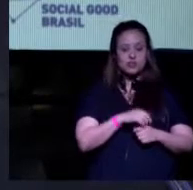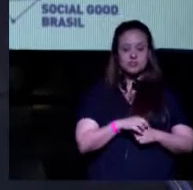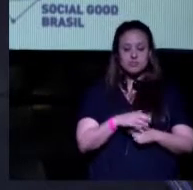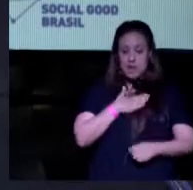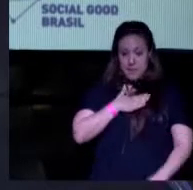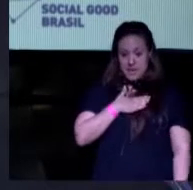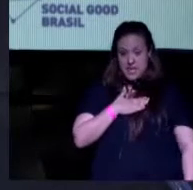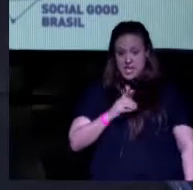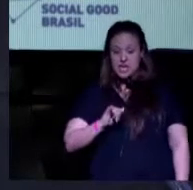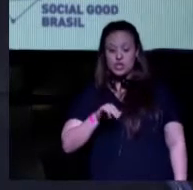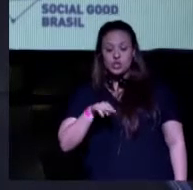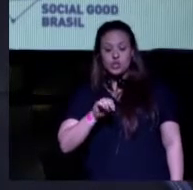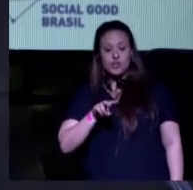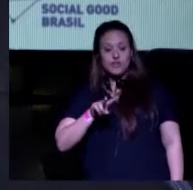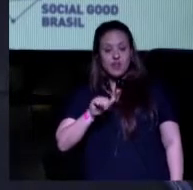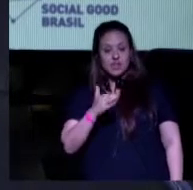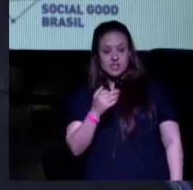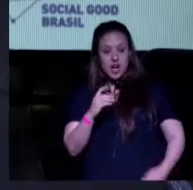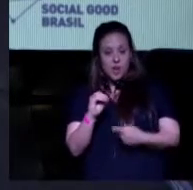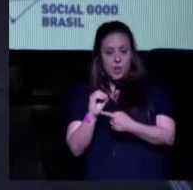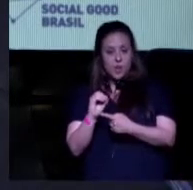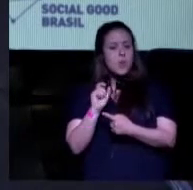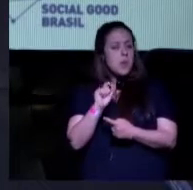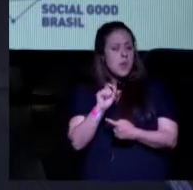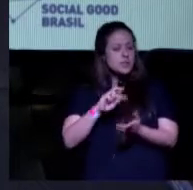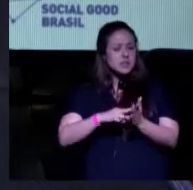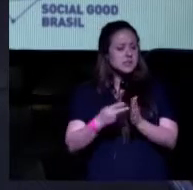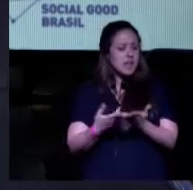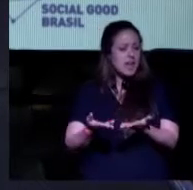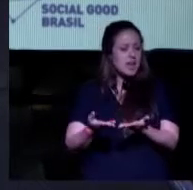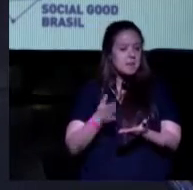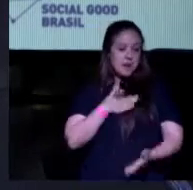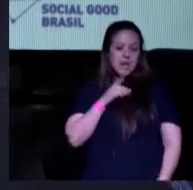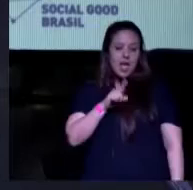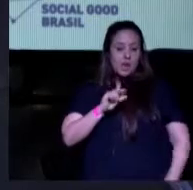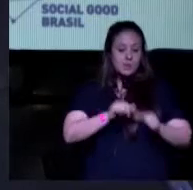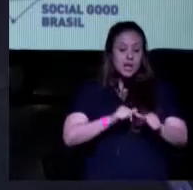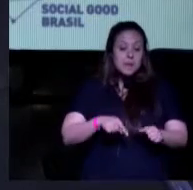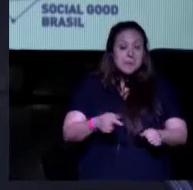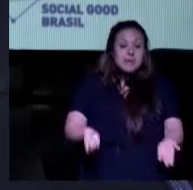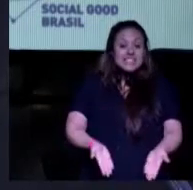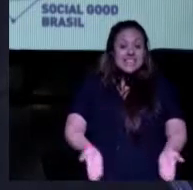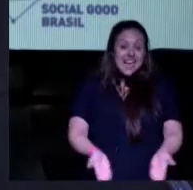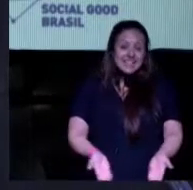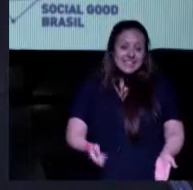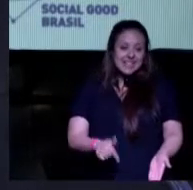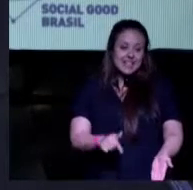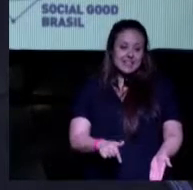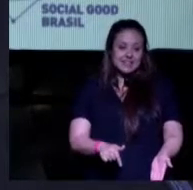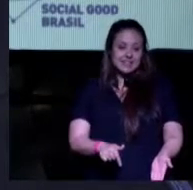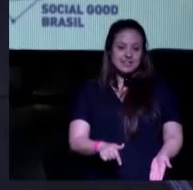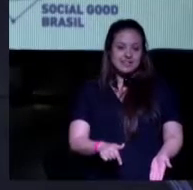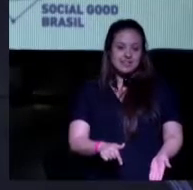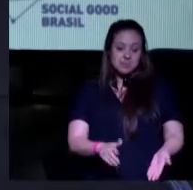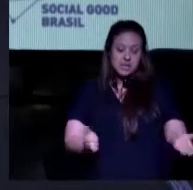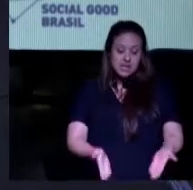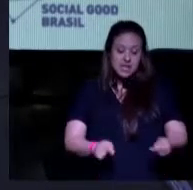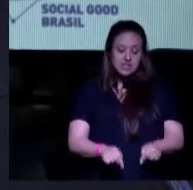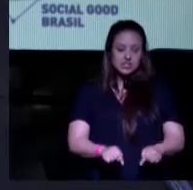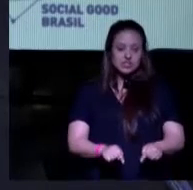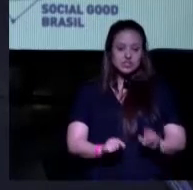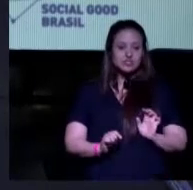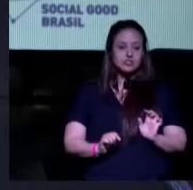presente e entender como melhorar o presente a partir de desafios sociais e ambientais e aí fazendo isso entendendo que o coletivo pode